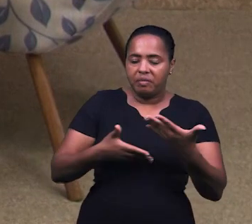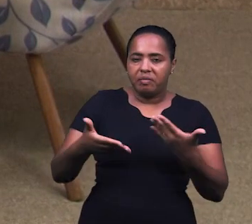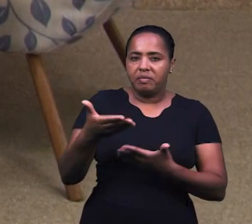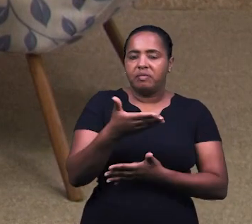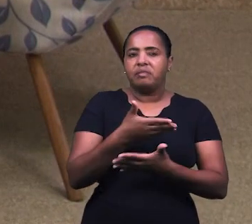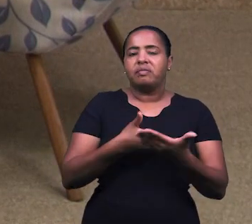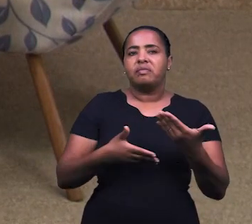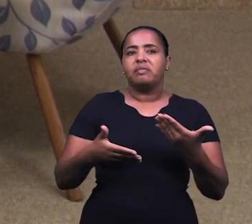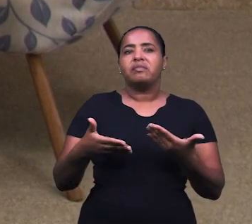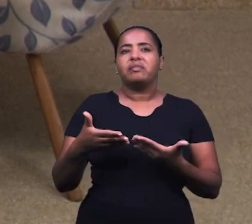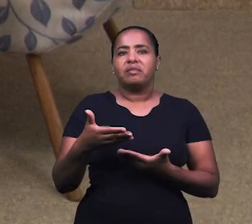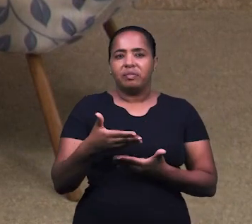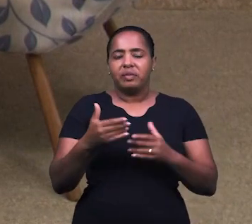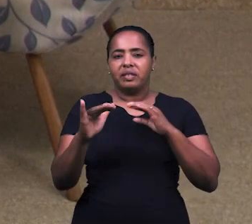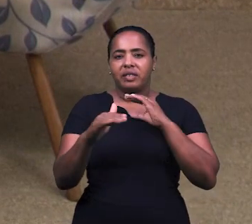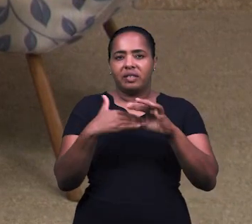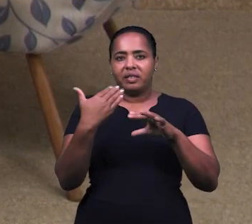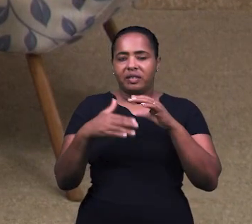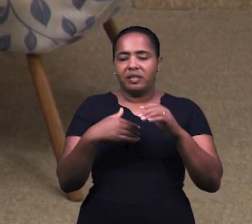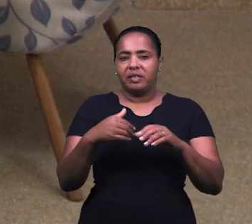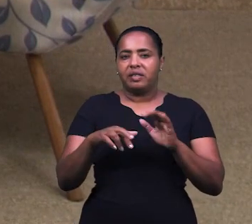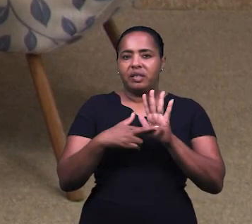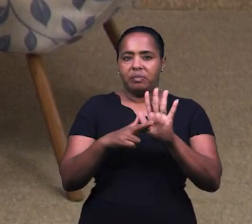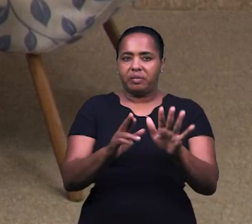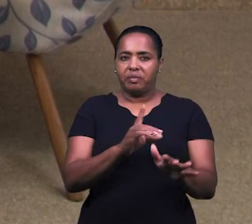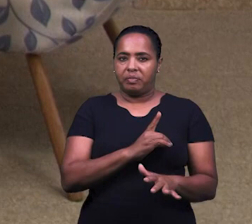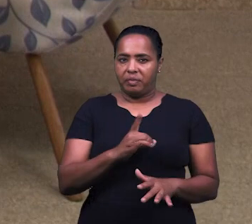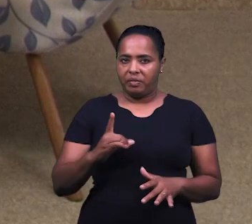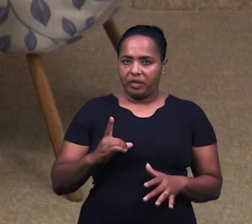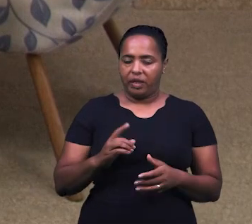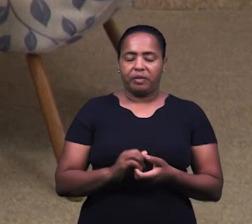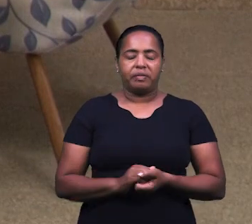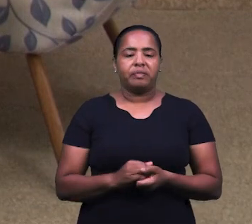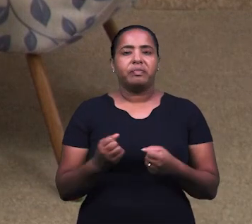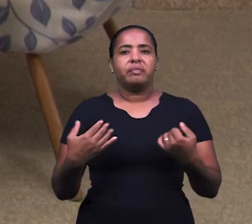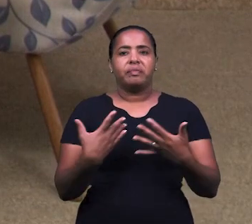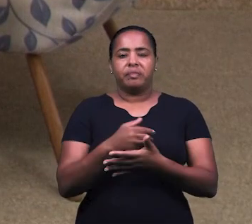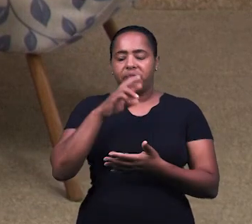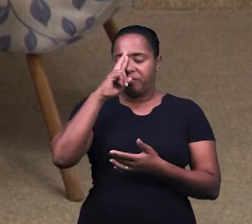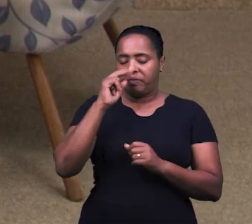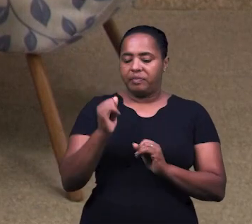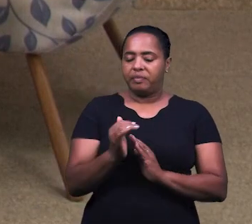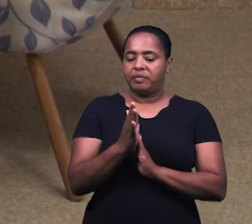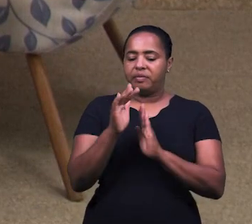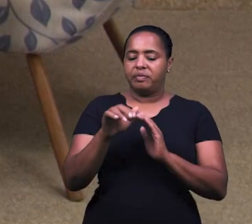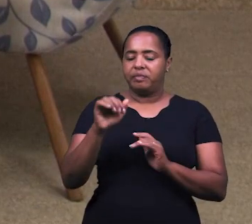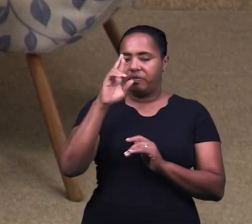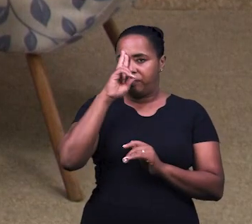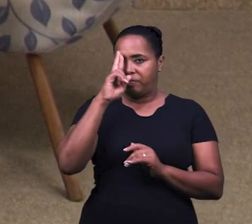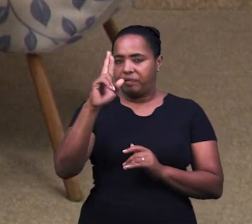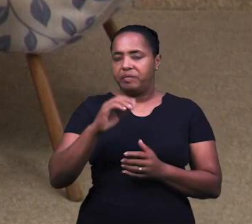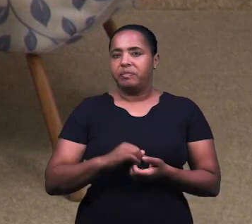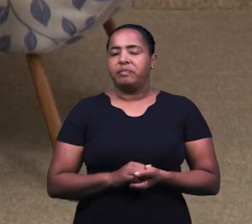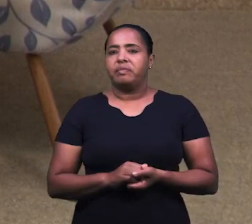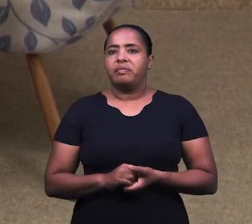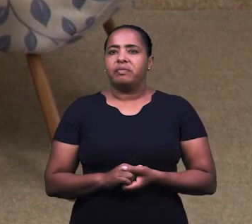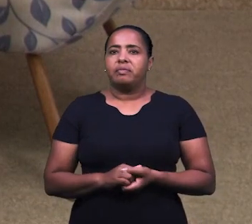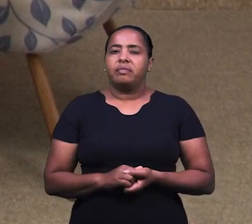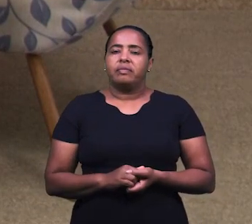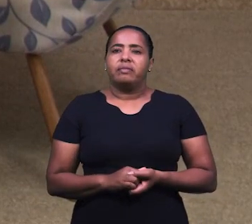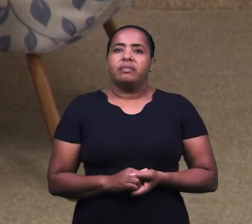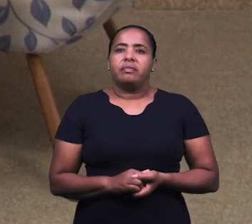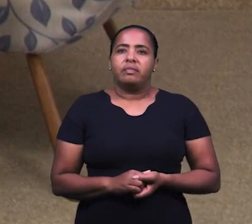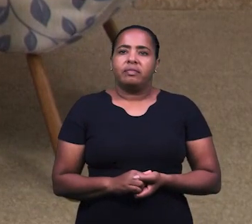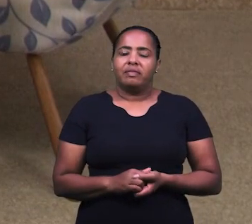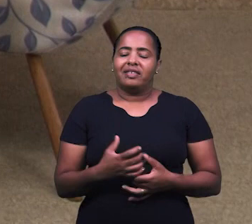nossos irmãos, até mesmo aqui representado pelo diácono Paulo Márcio. Glória a Jesus. Louvado seja o nome do Senhor,